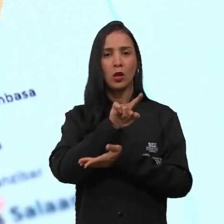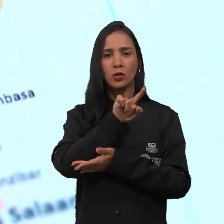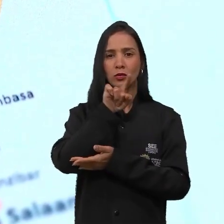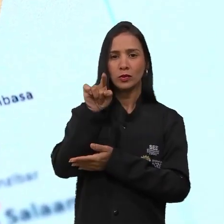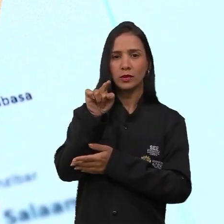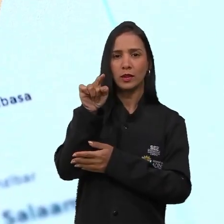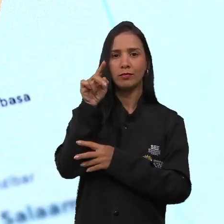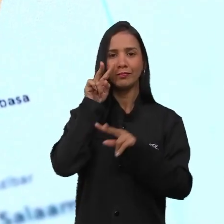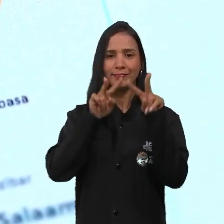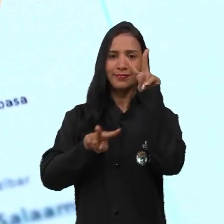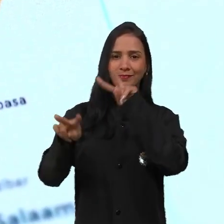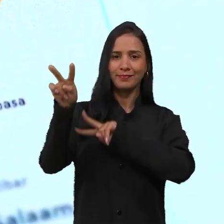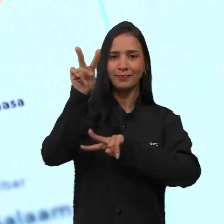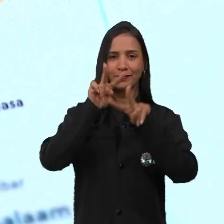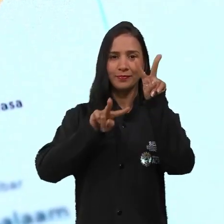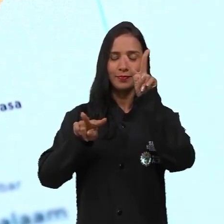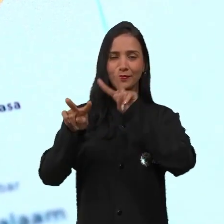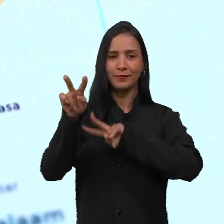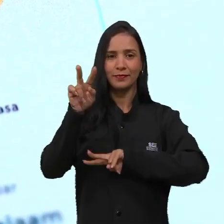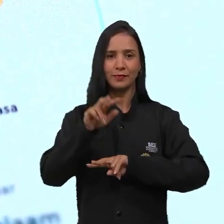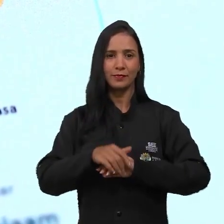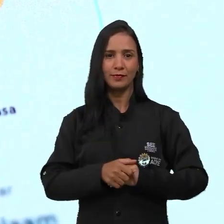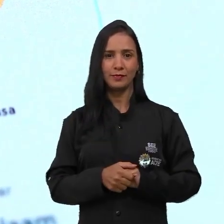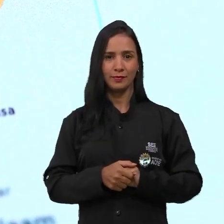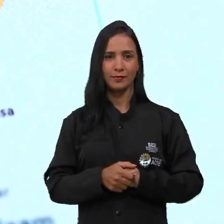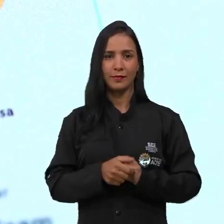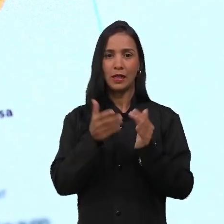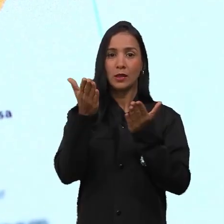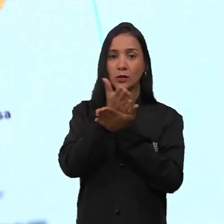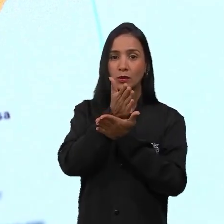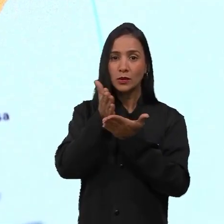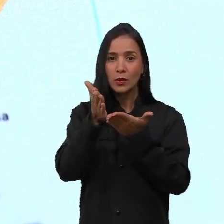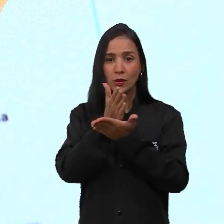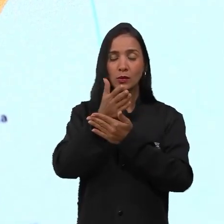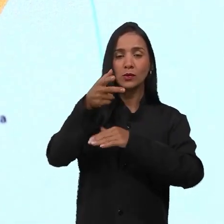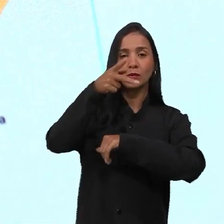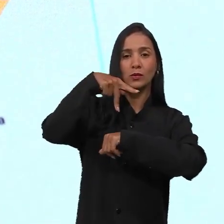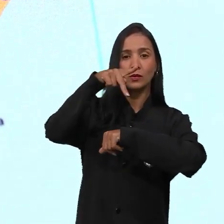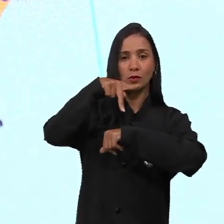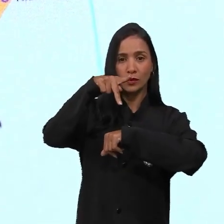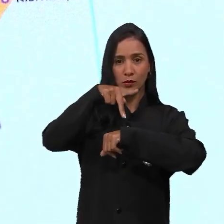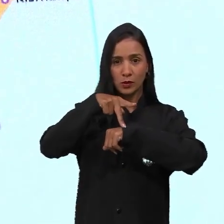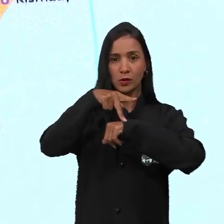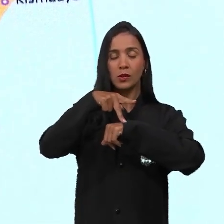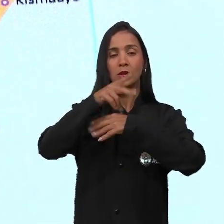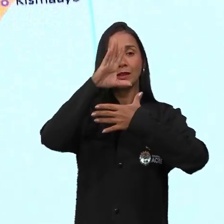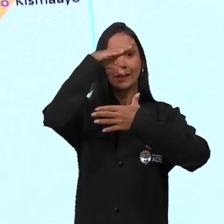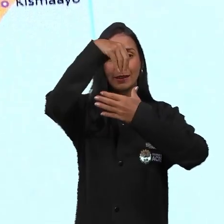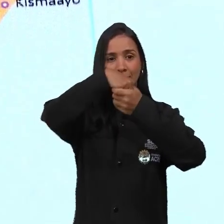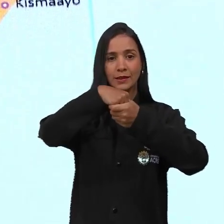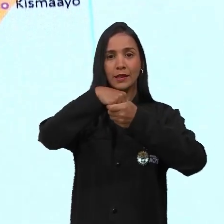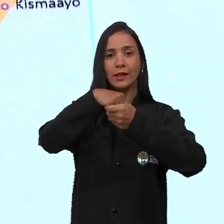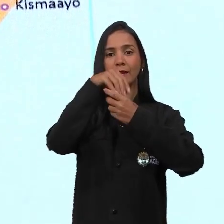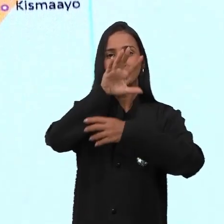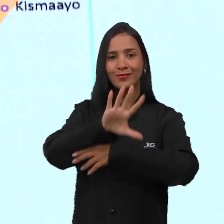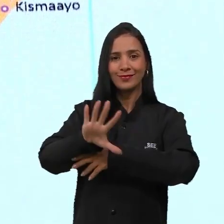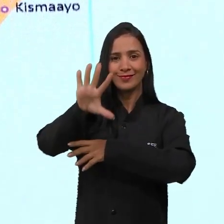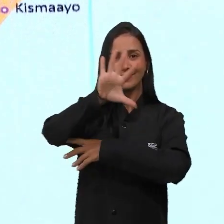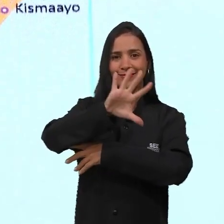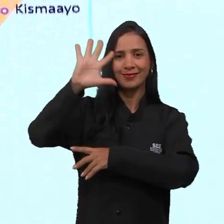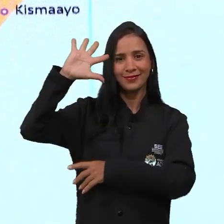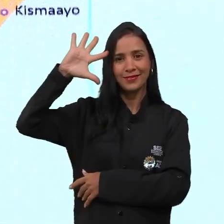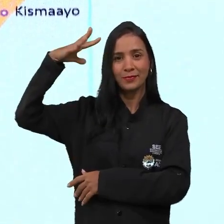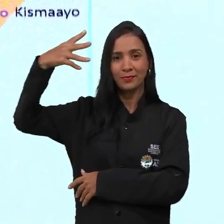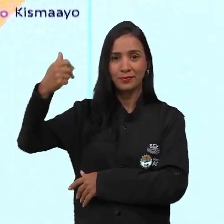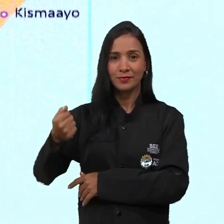junto comigo, hoje, alguns dos países que pertence ao continente africano e que pode ser